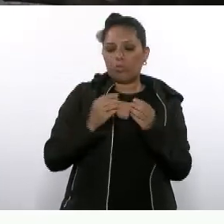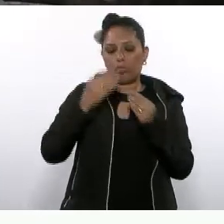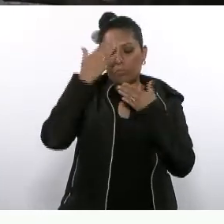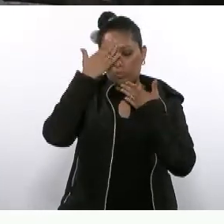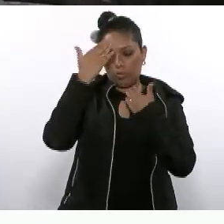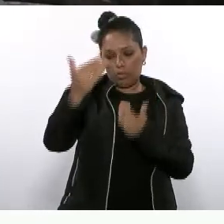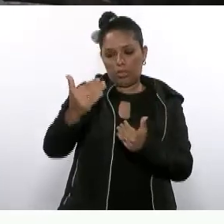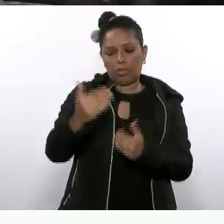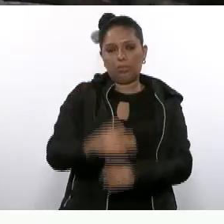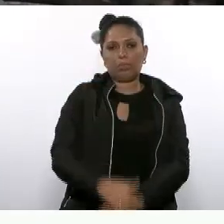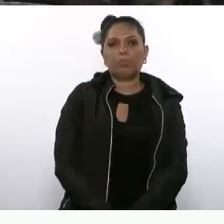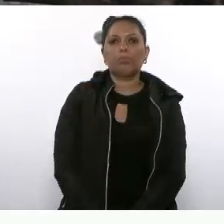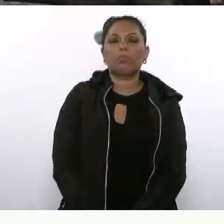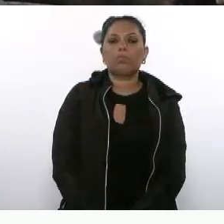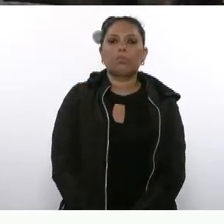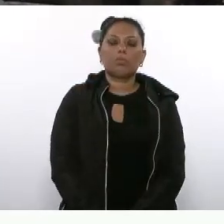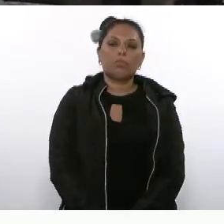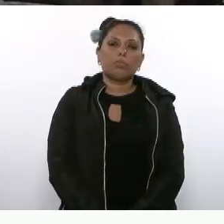obrigada.